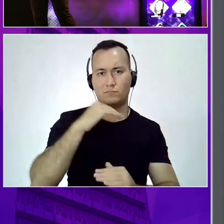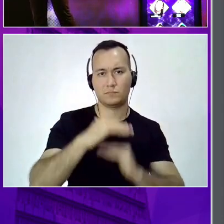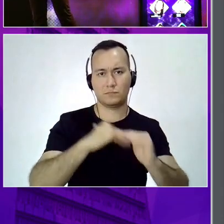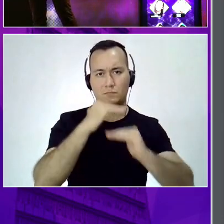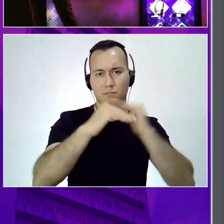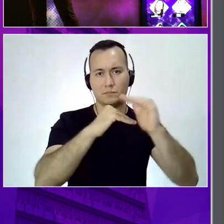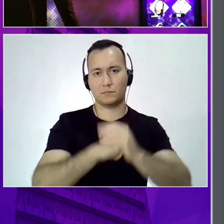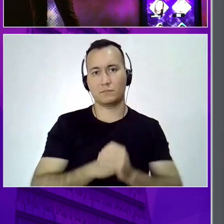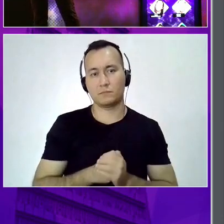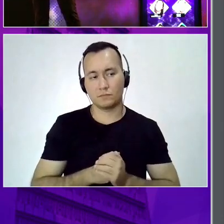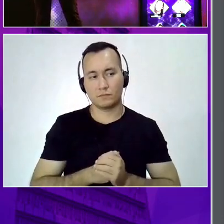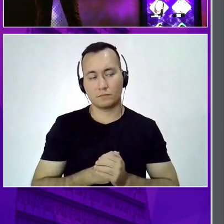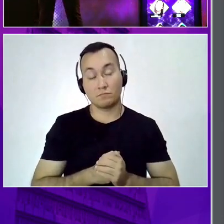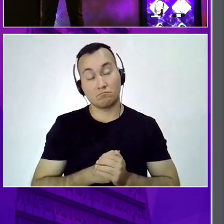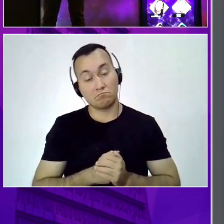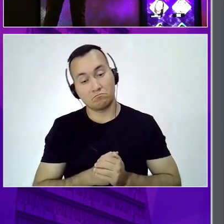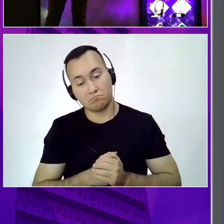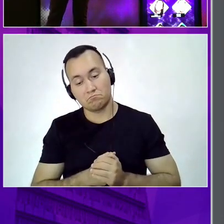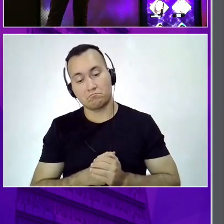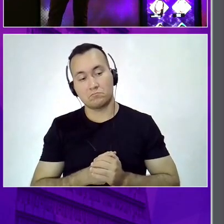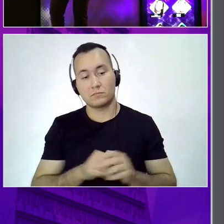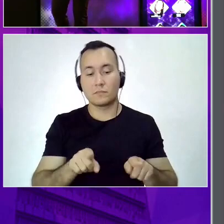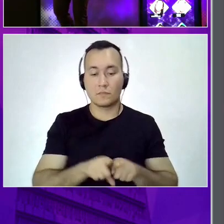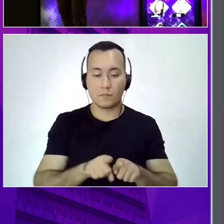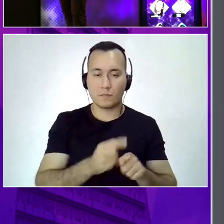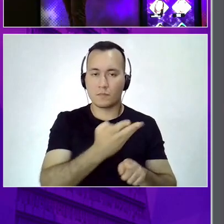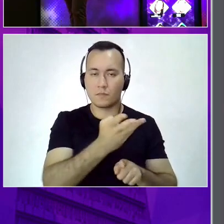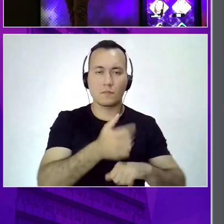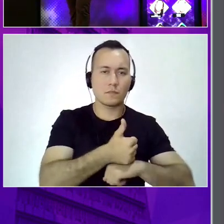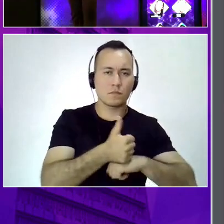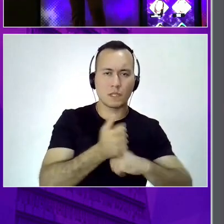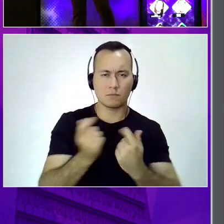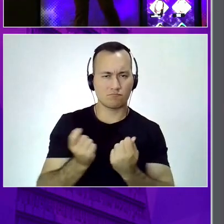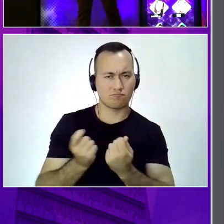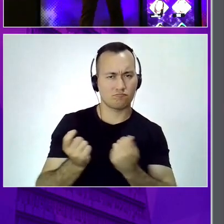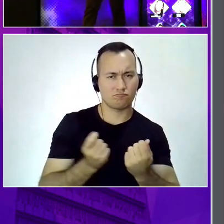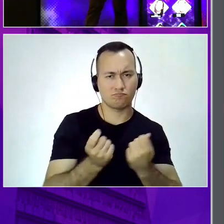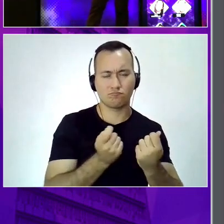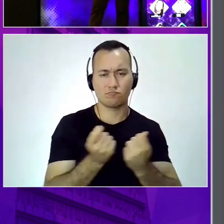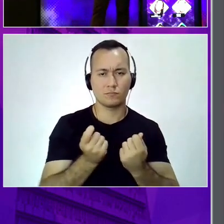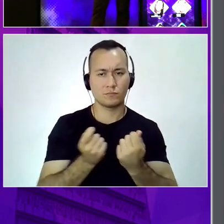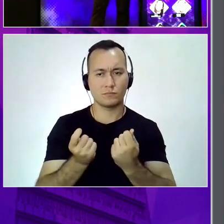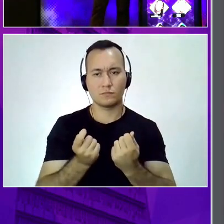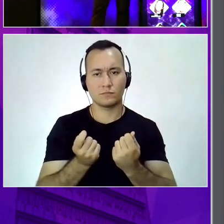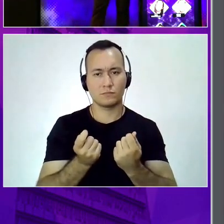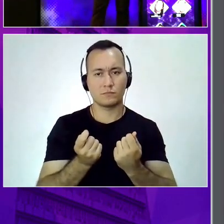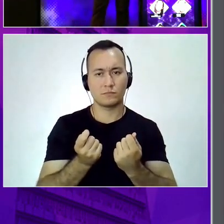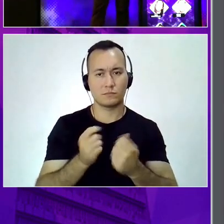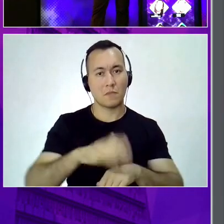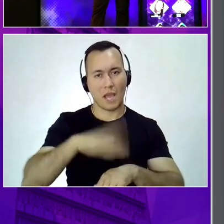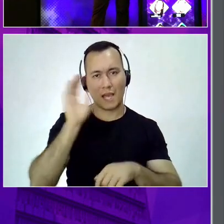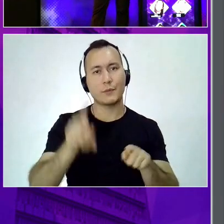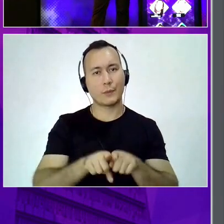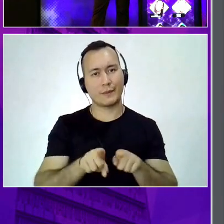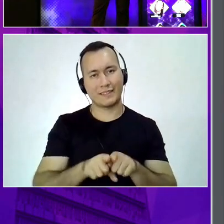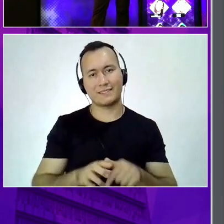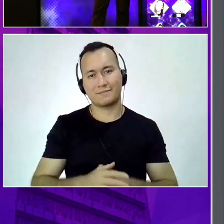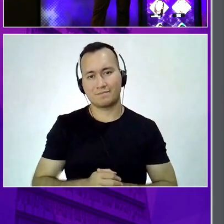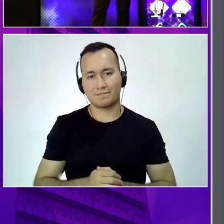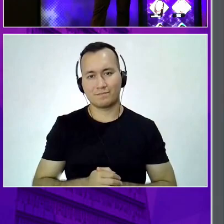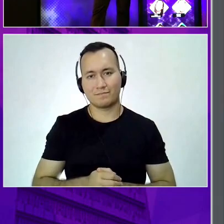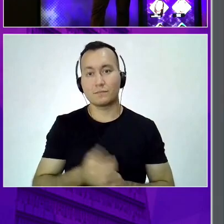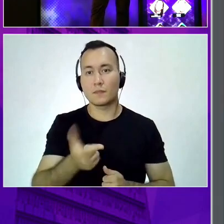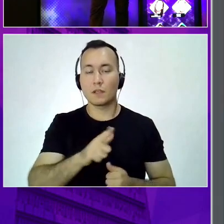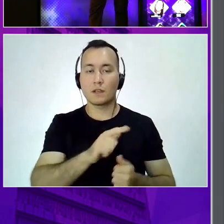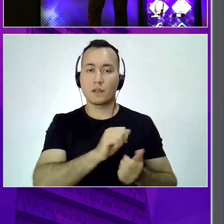e mais no controle das suas carreiras. A gente tem esse material, depois eu vou deixar os meus contatos, quem quiser eu passo o link,